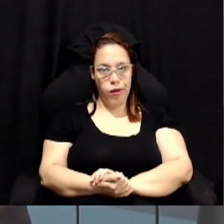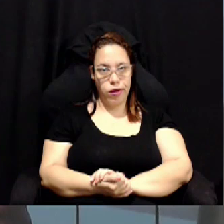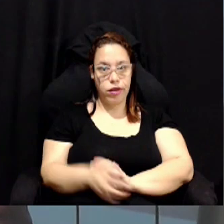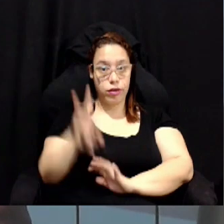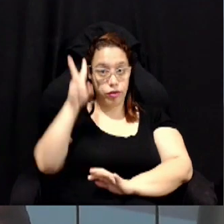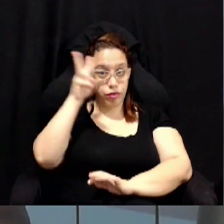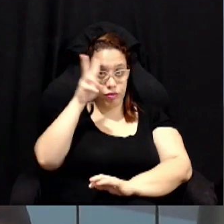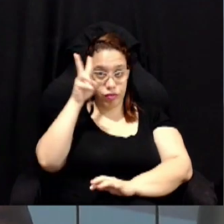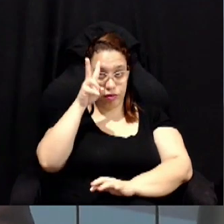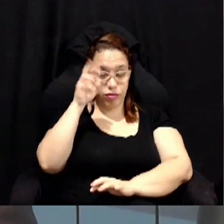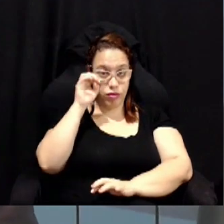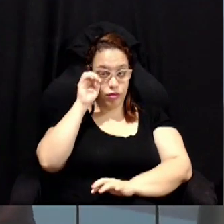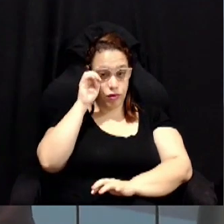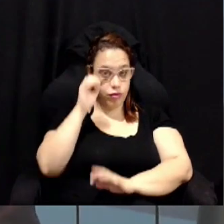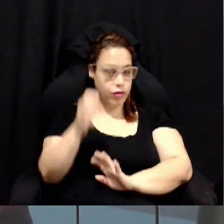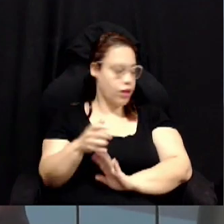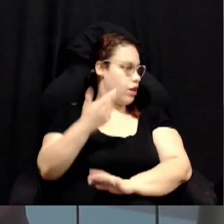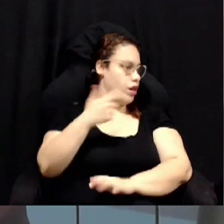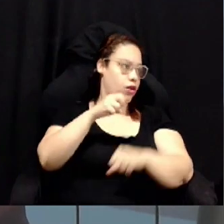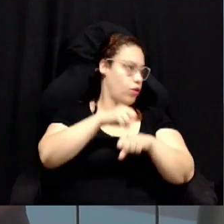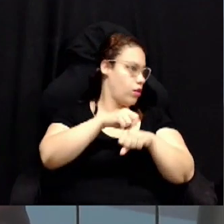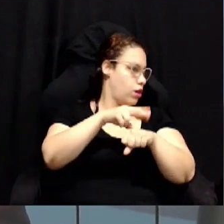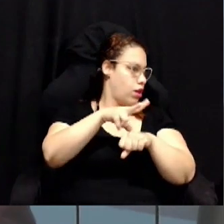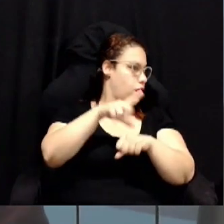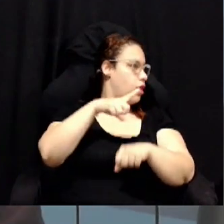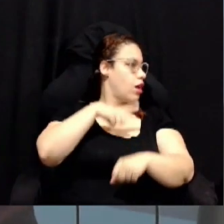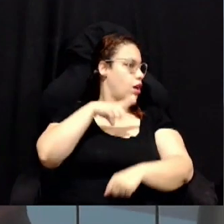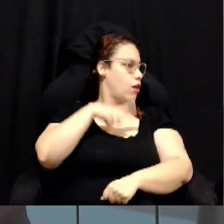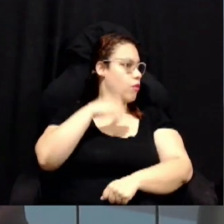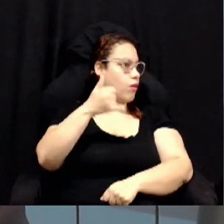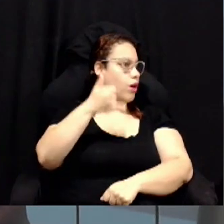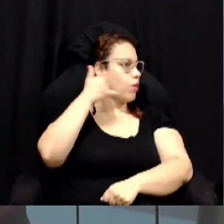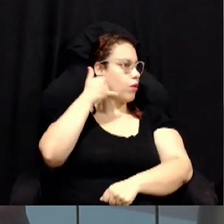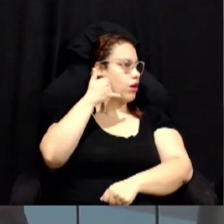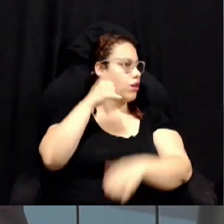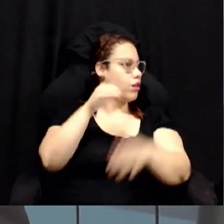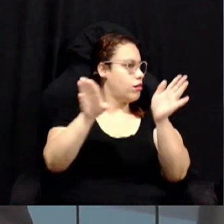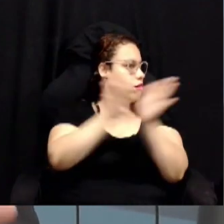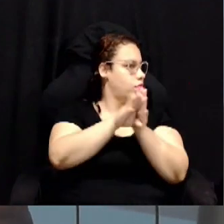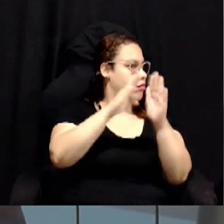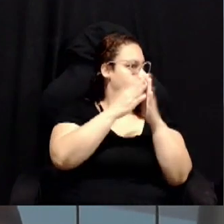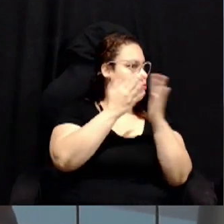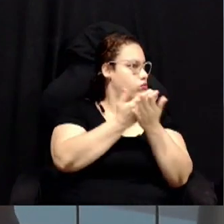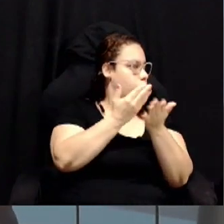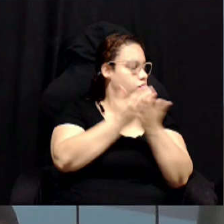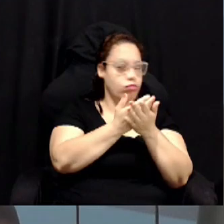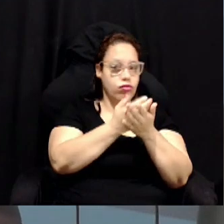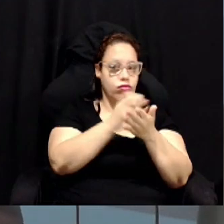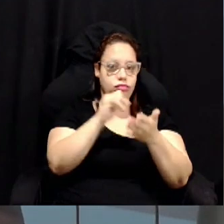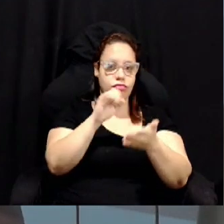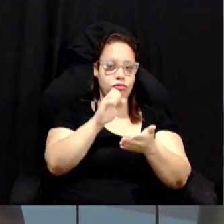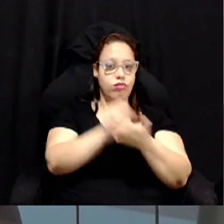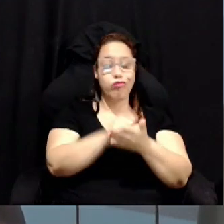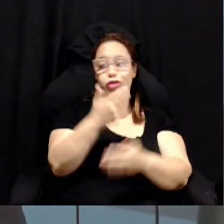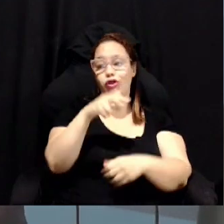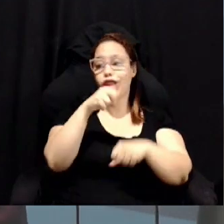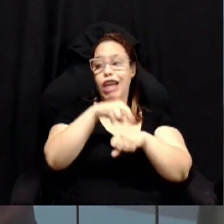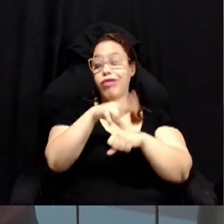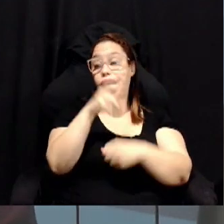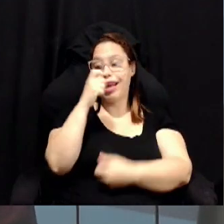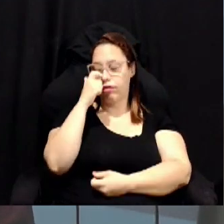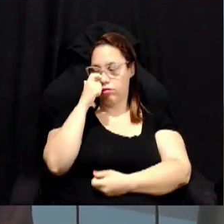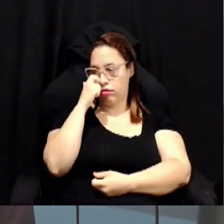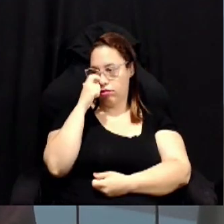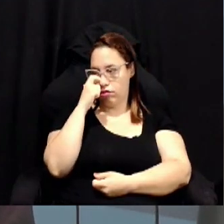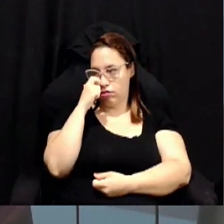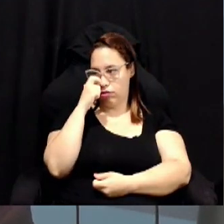falando, não tem vaga, tem vaga por telefone. Na hora que você chega na escola, vão matricular o filho, não tem vaga. E aí você gera um